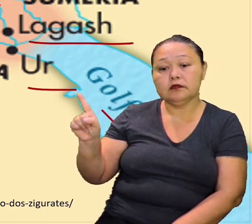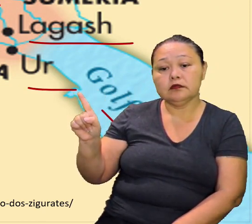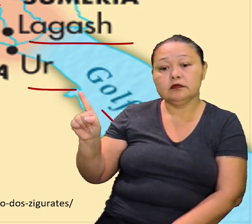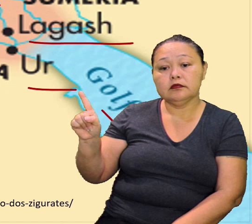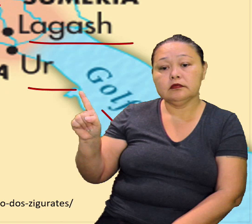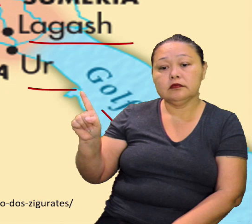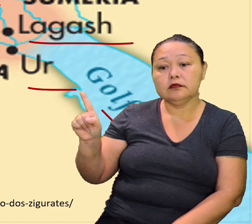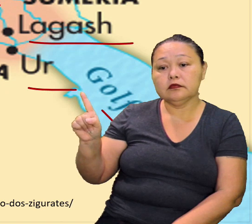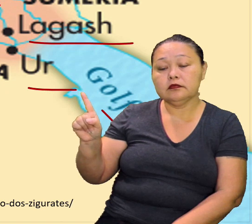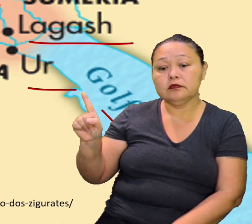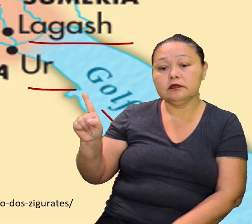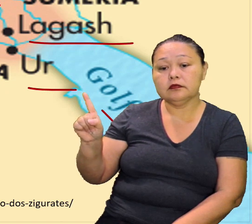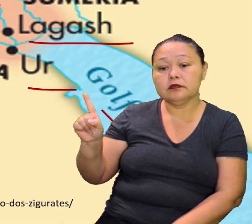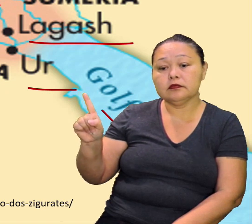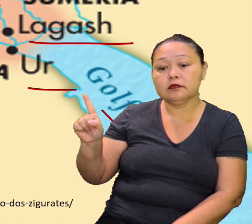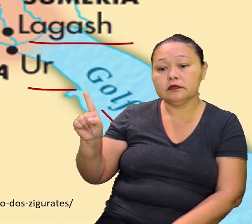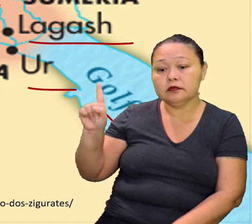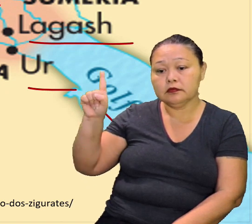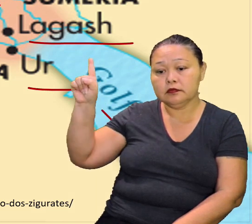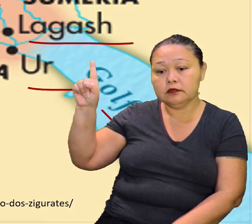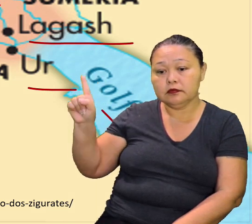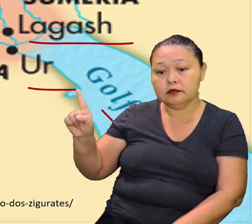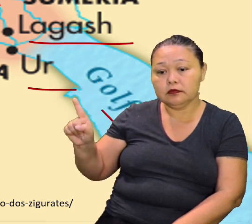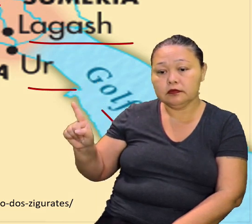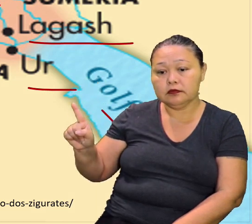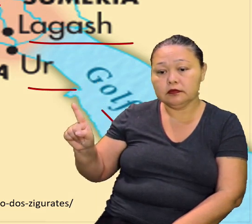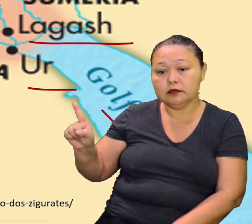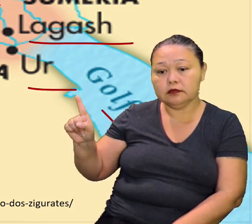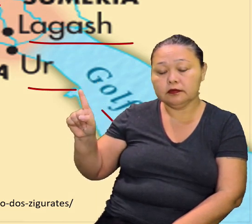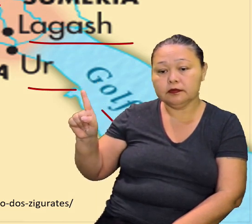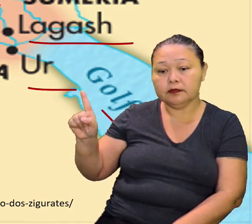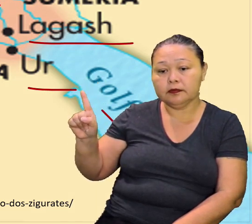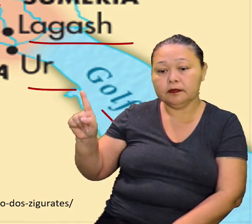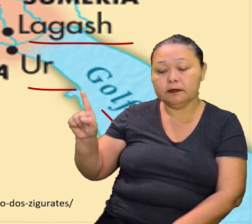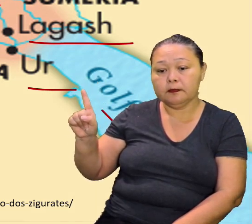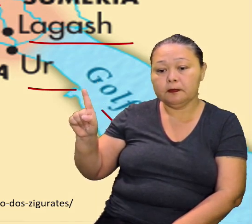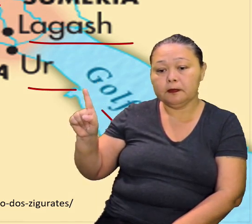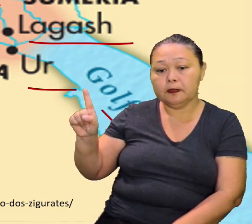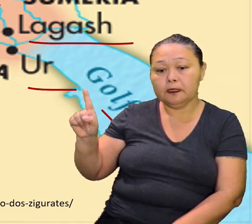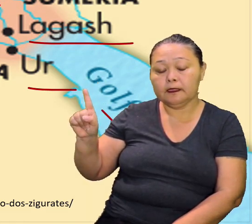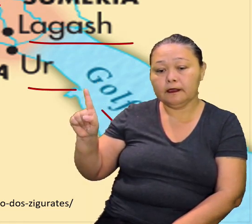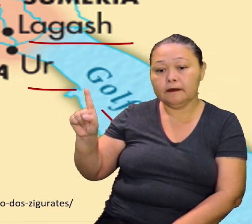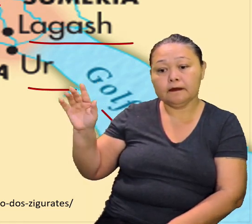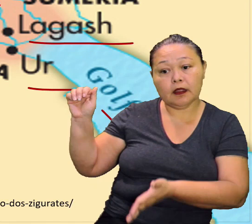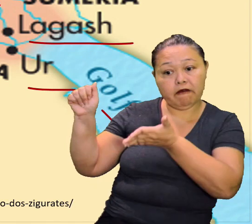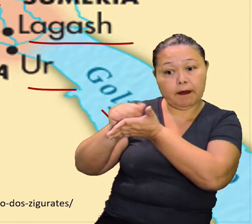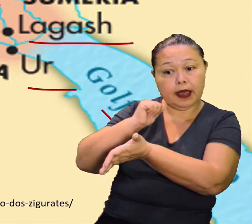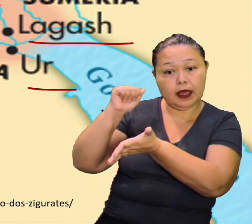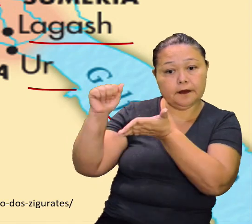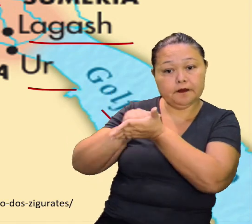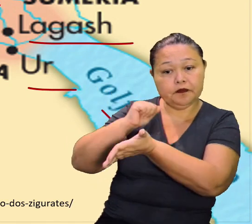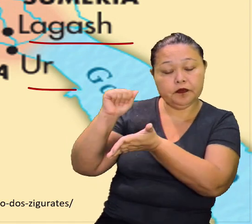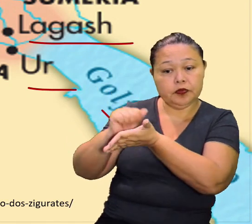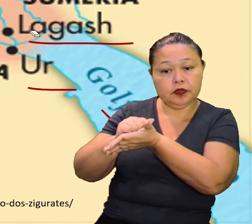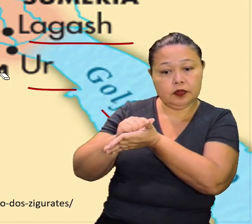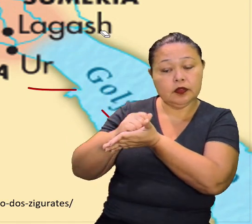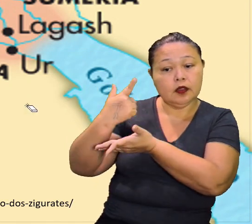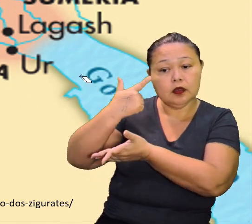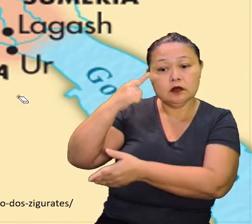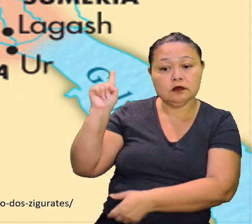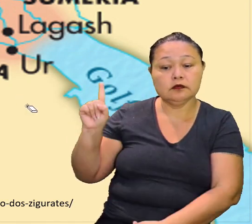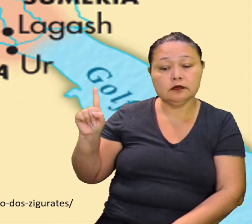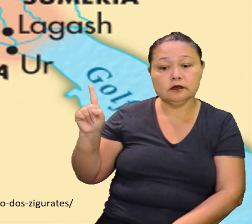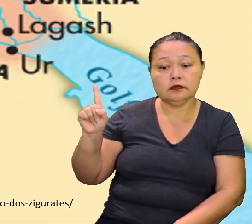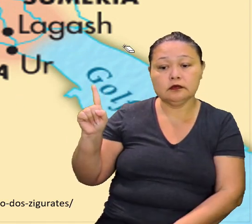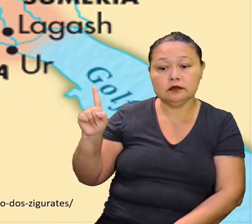Eu vou fazer o seguinte, eu vou pegar, eu vou apagar e eu vou explicar para vocês aqui,